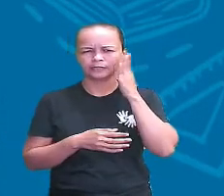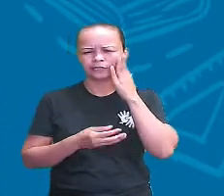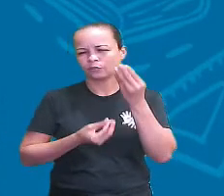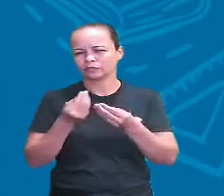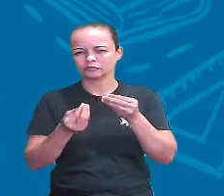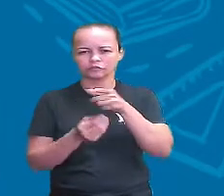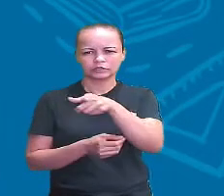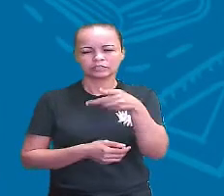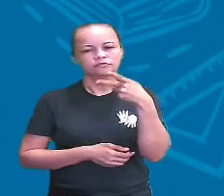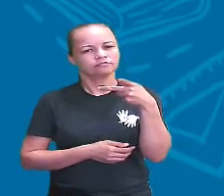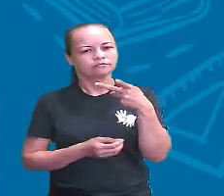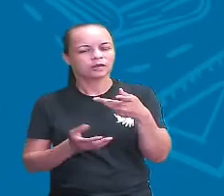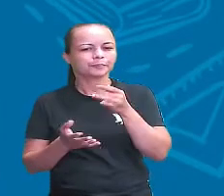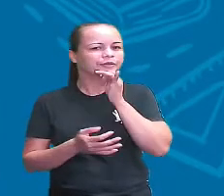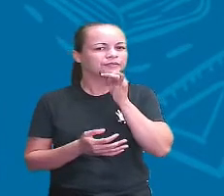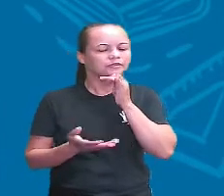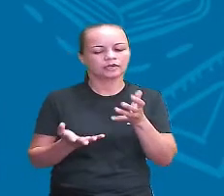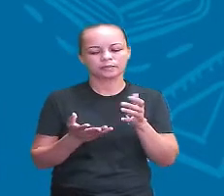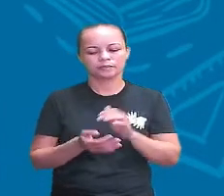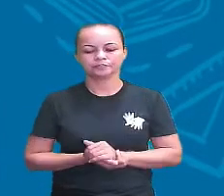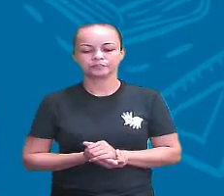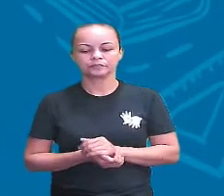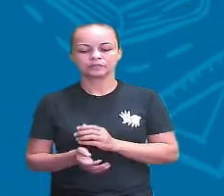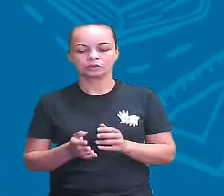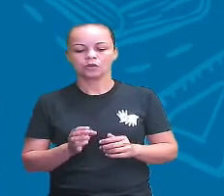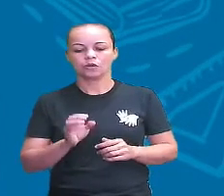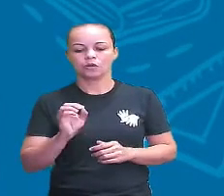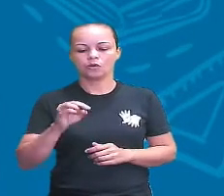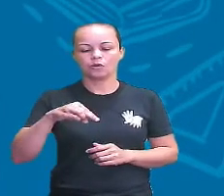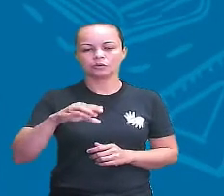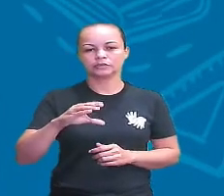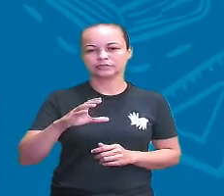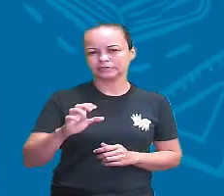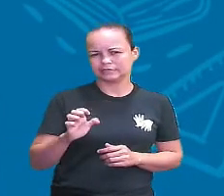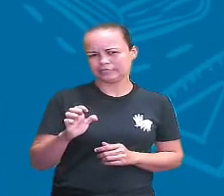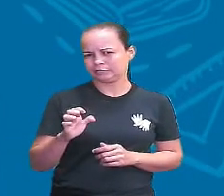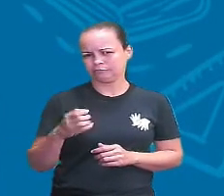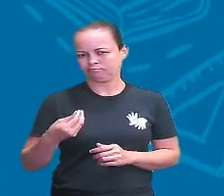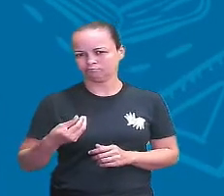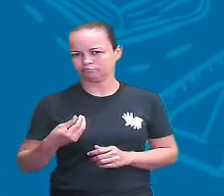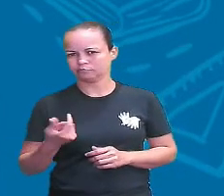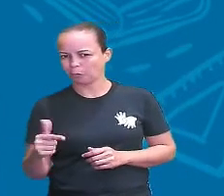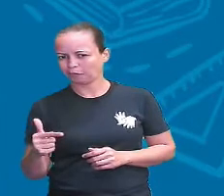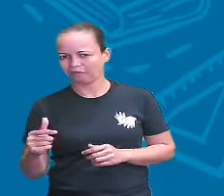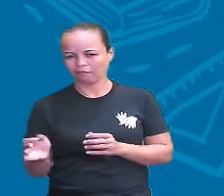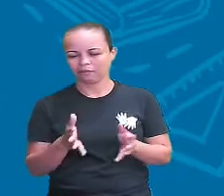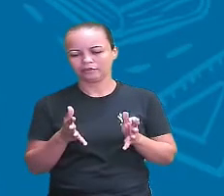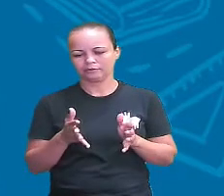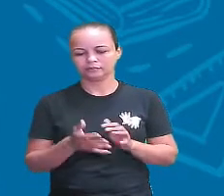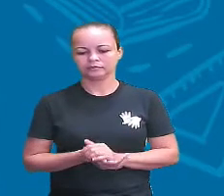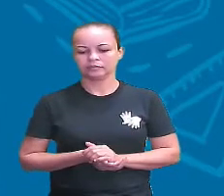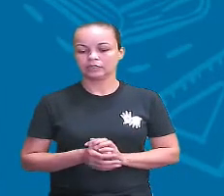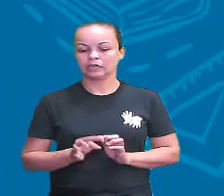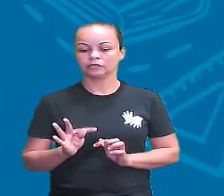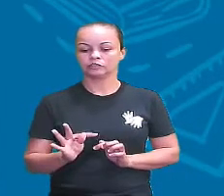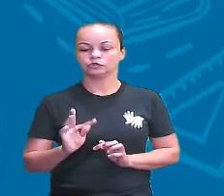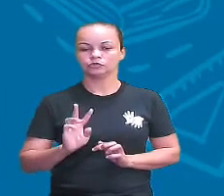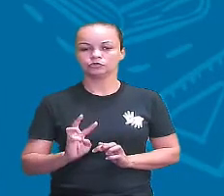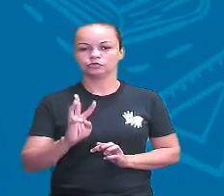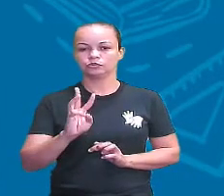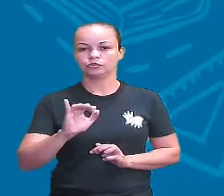por exemplo, com one time. Não existe. Nem 2 vezes com two time. Também não existe. Once,